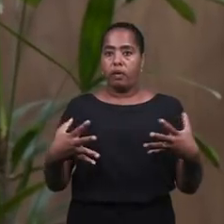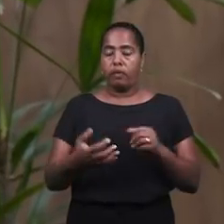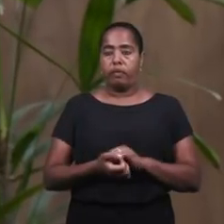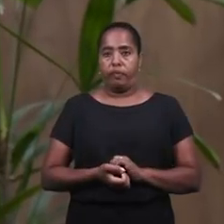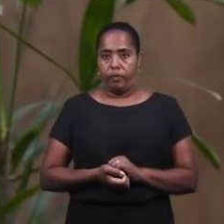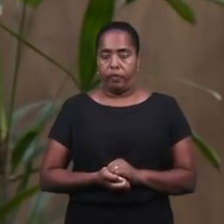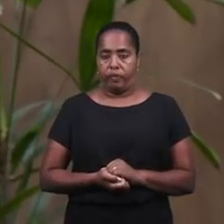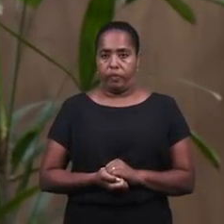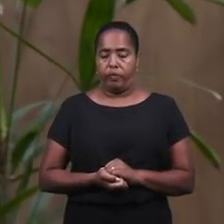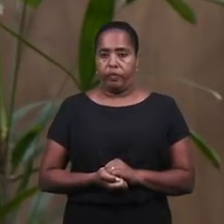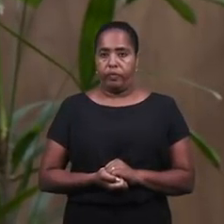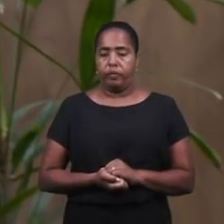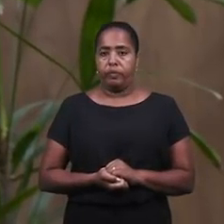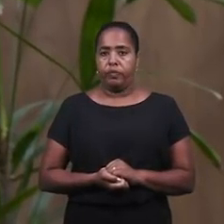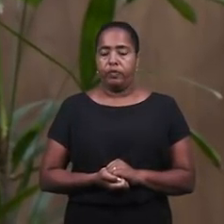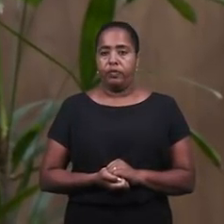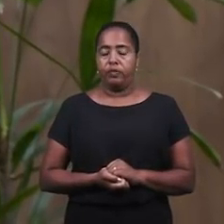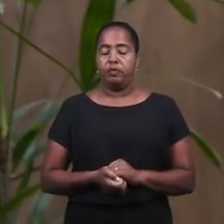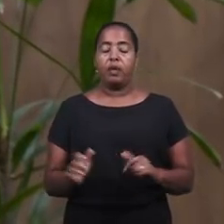Há